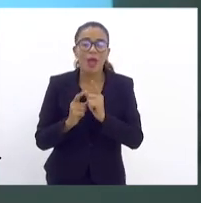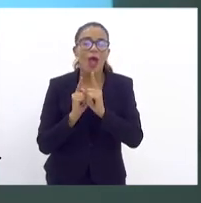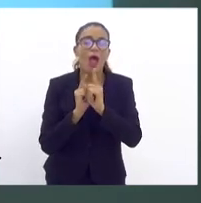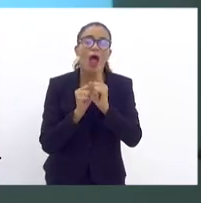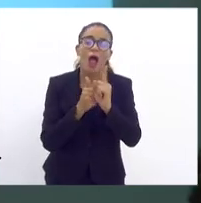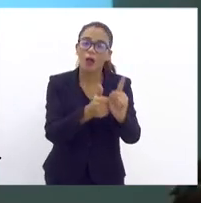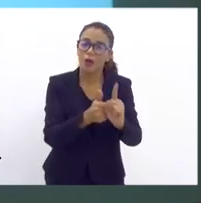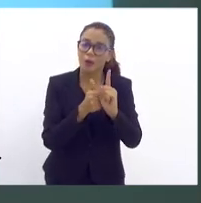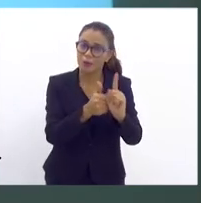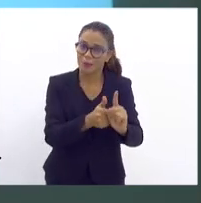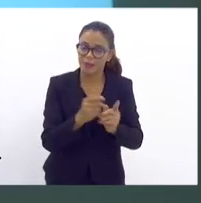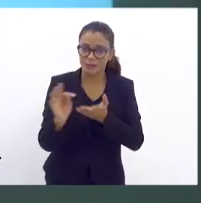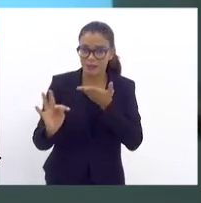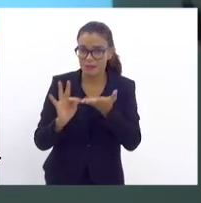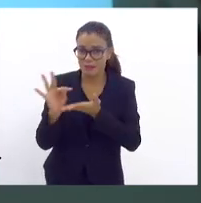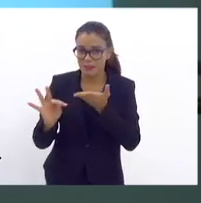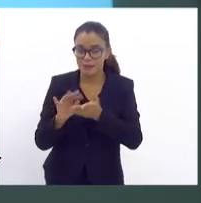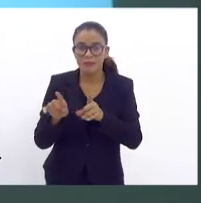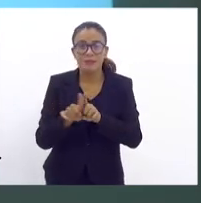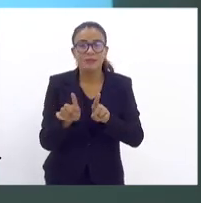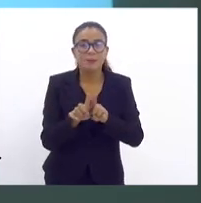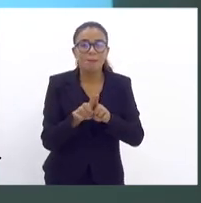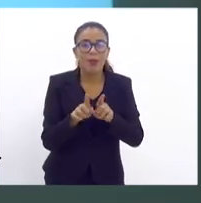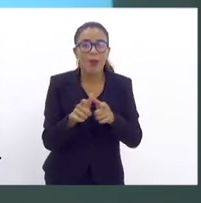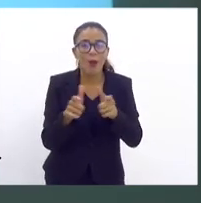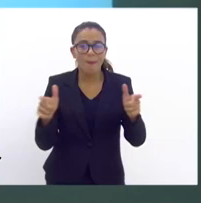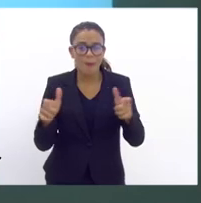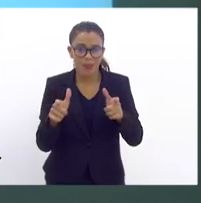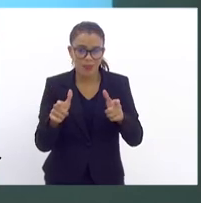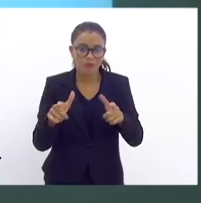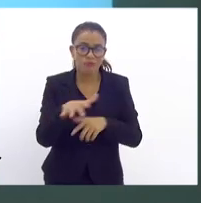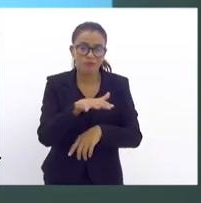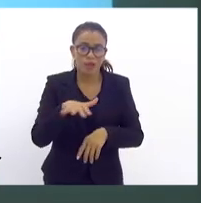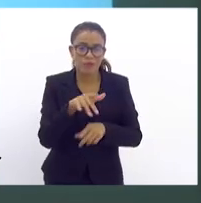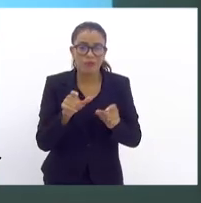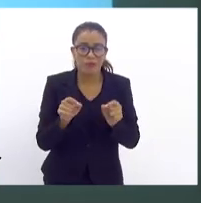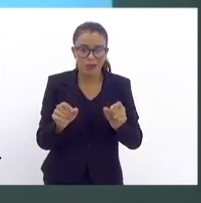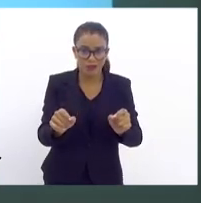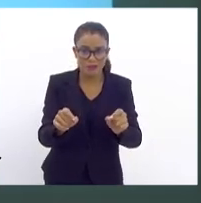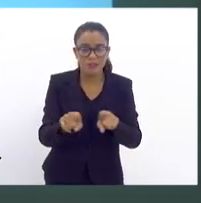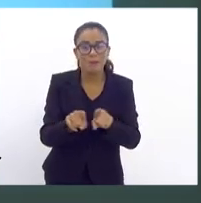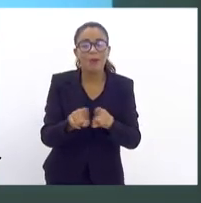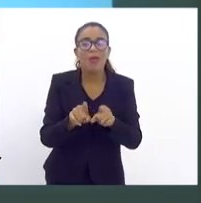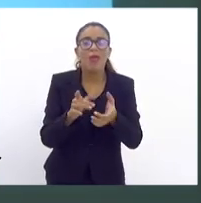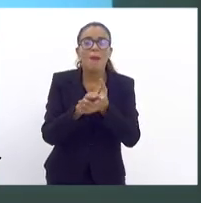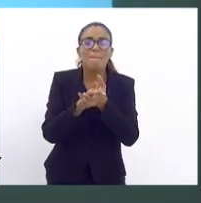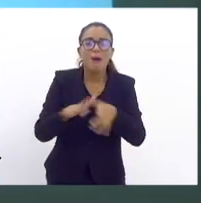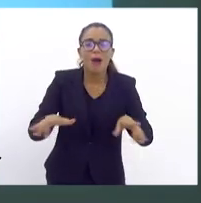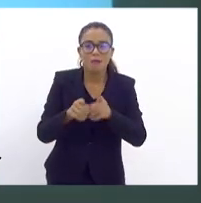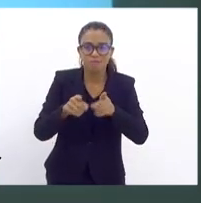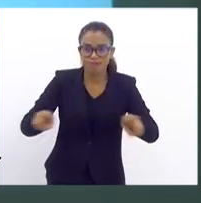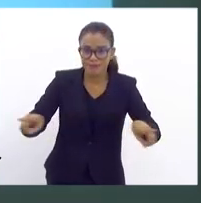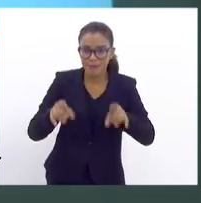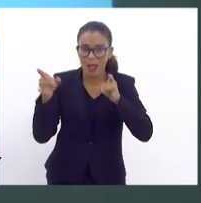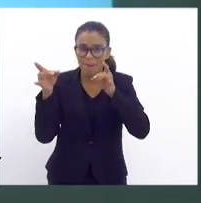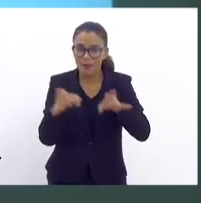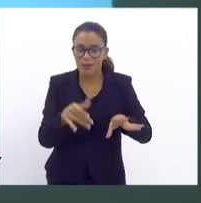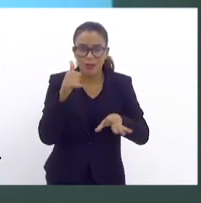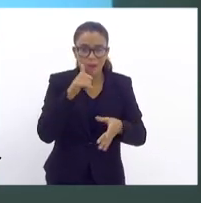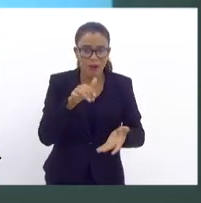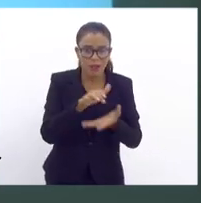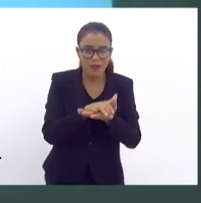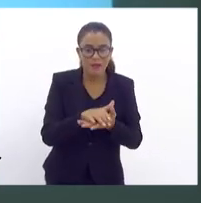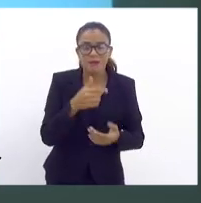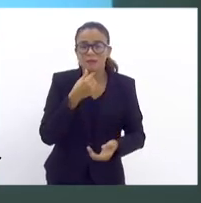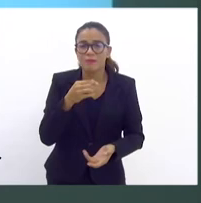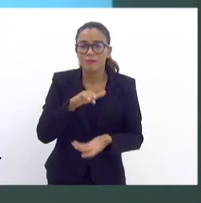as terapias o aumento de casos de câncer os pais já falei ou aumento de divórcio abandono aumento de número de casos